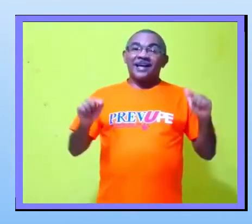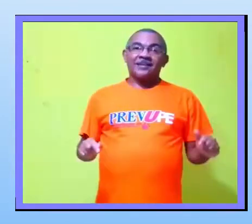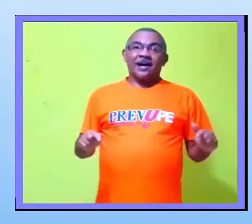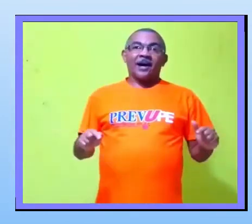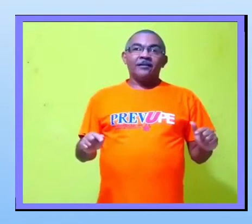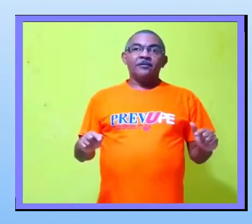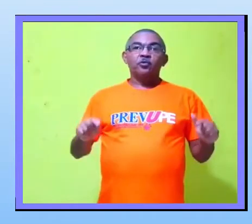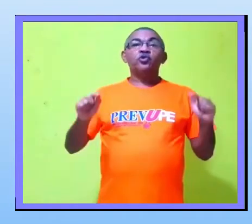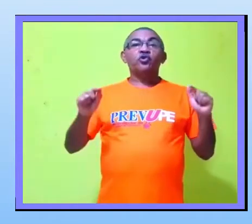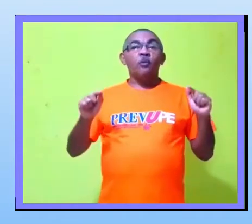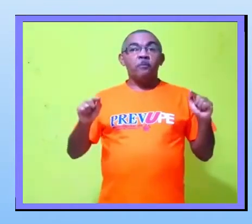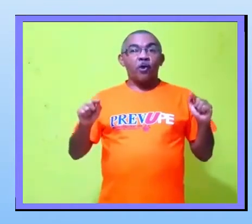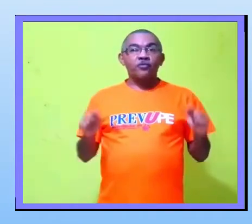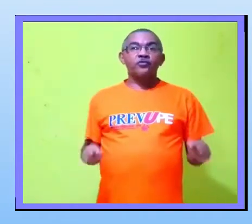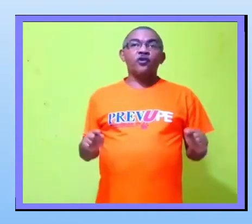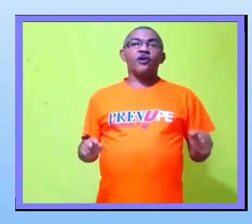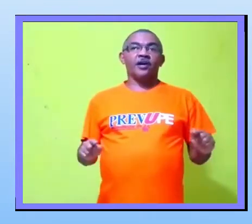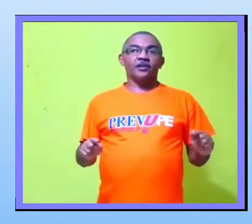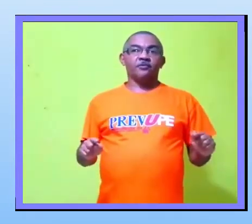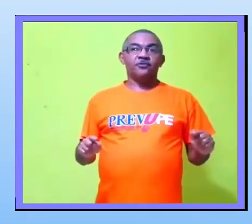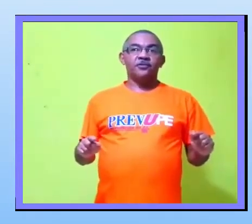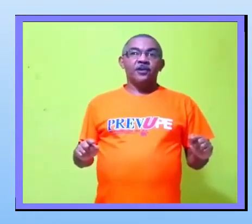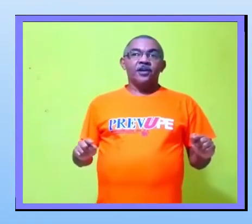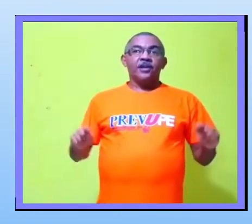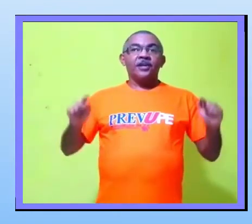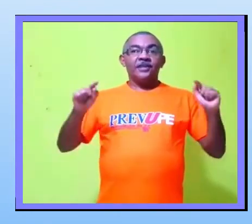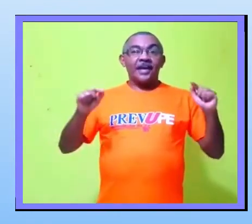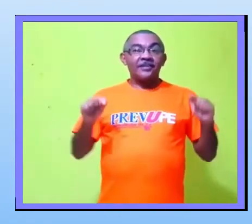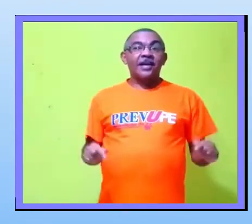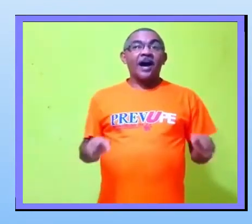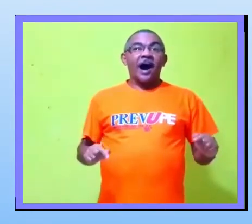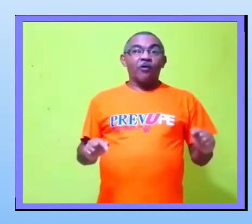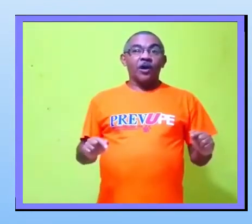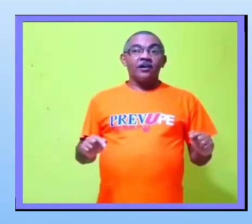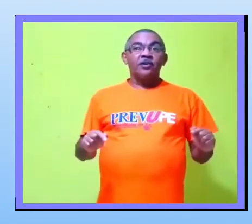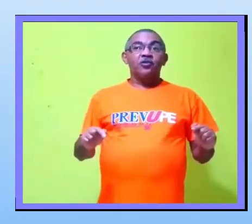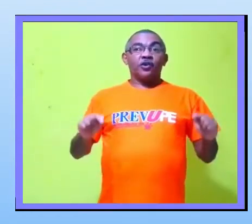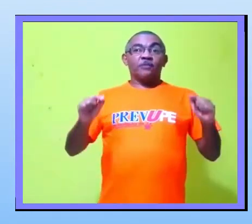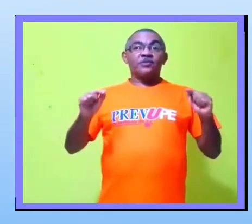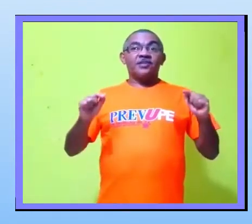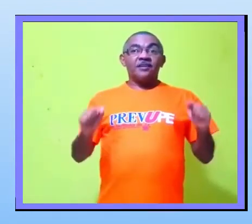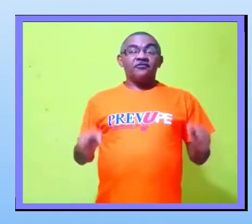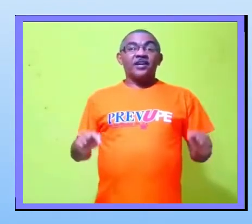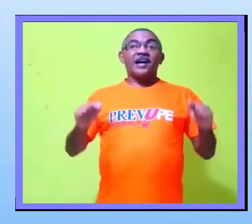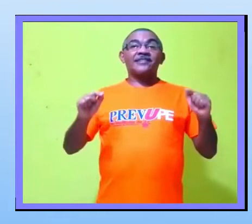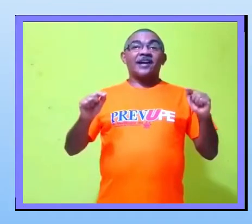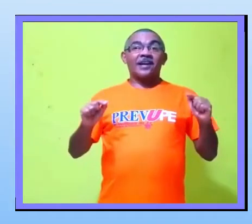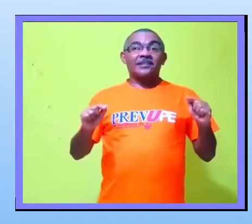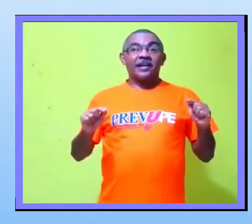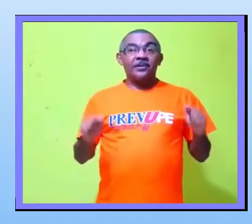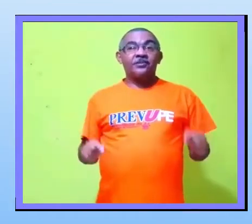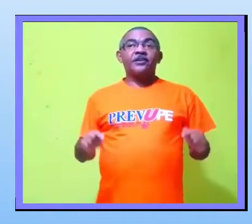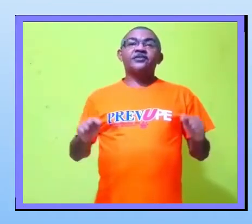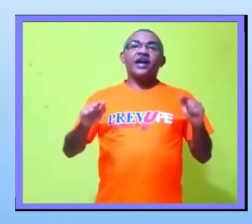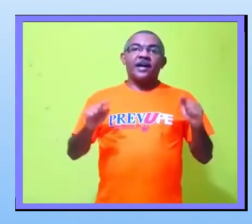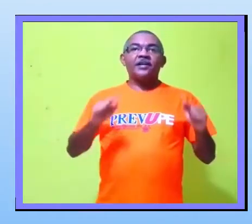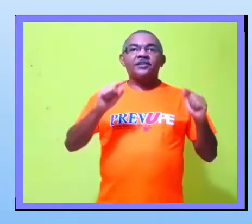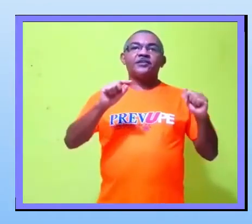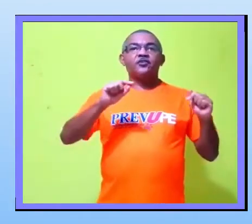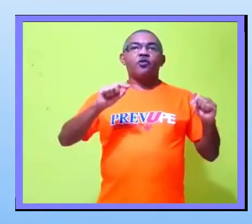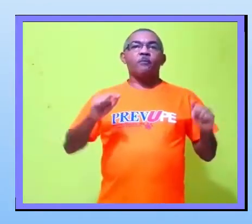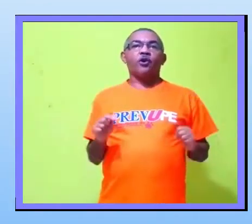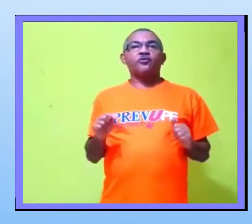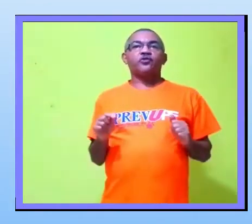vamos tratar dos compostos orgânicos e nesta aula nós vamos identificar as características